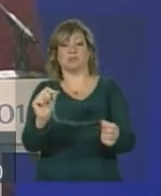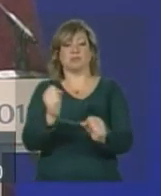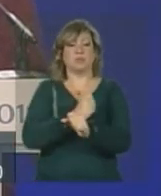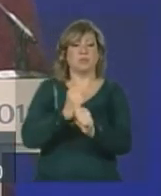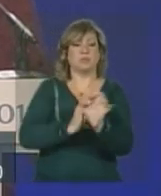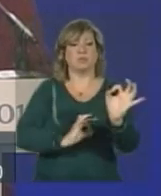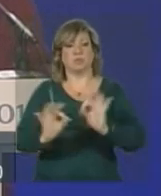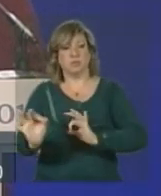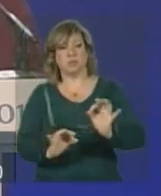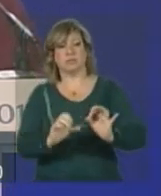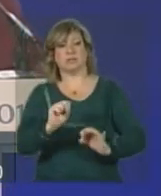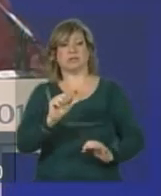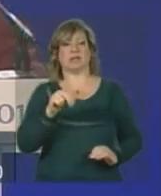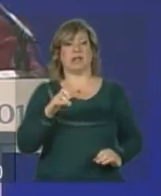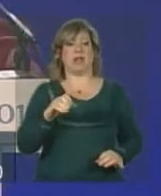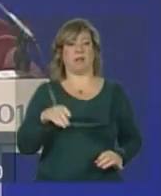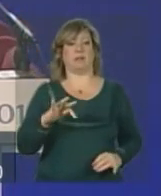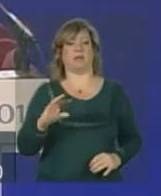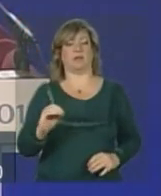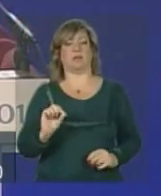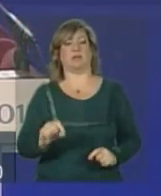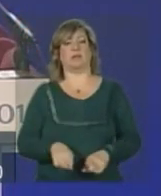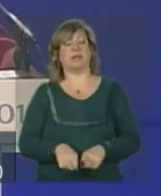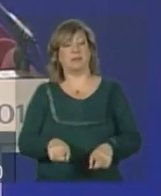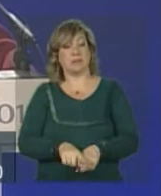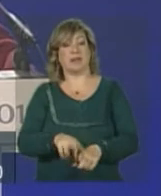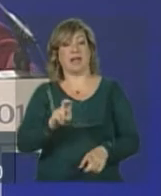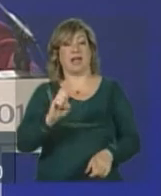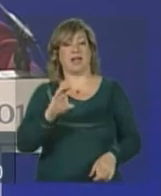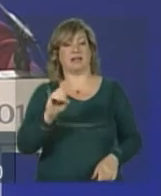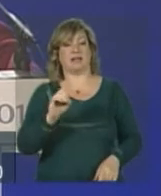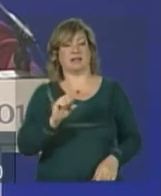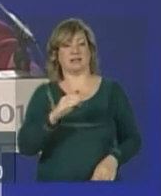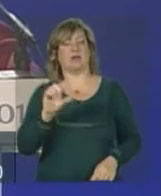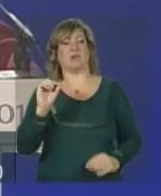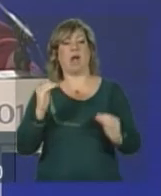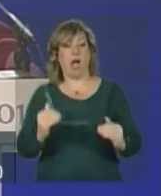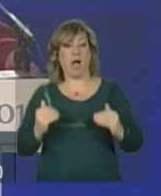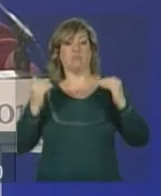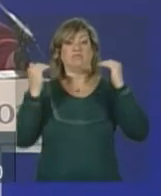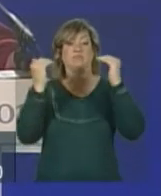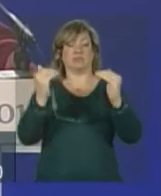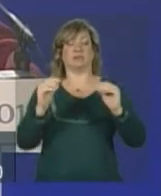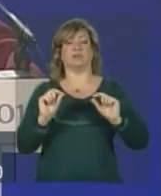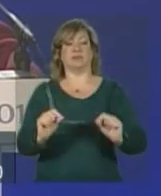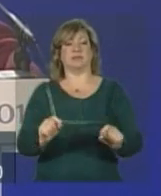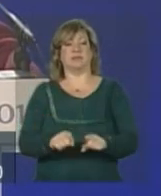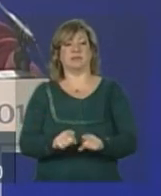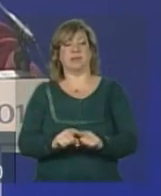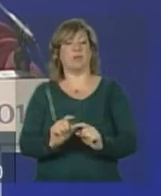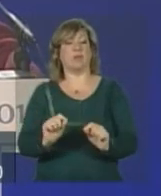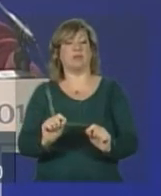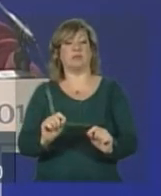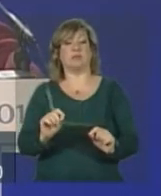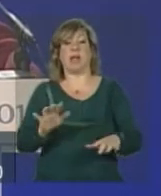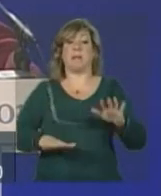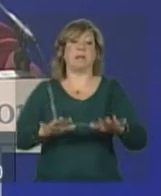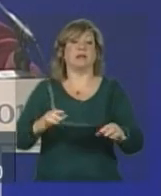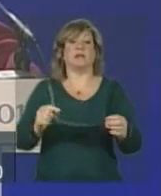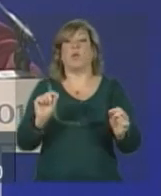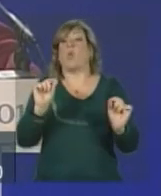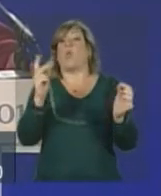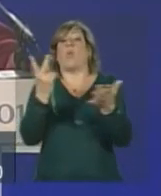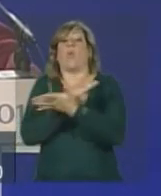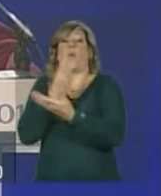E na medida também em que a recessão aumenta, inclusive, dependendo de como se dá, aumenta,